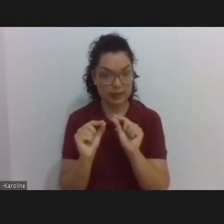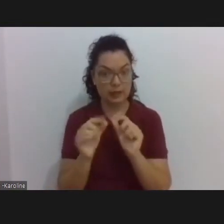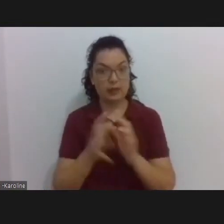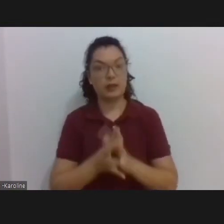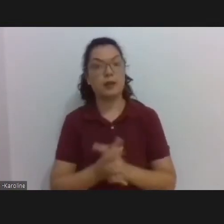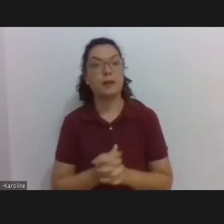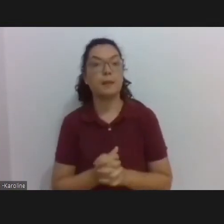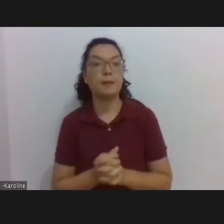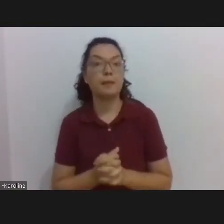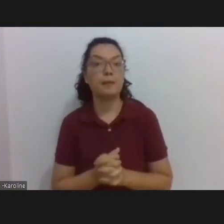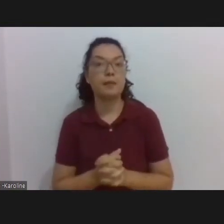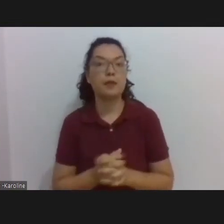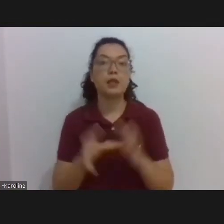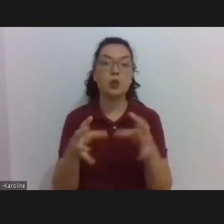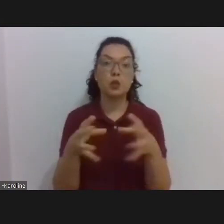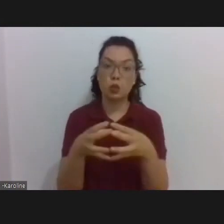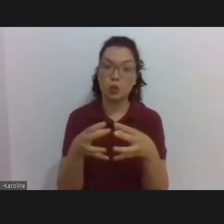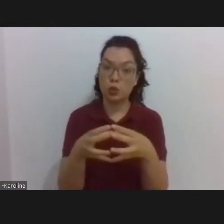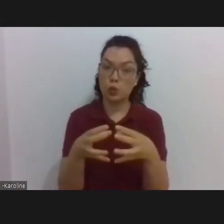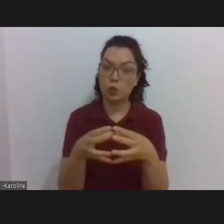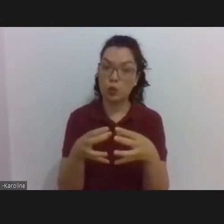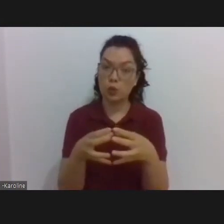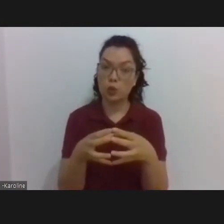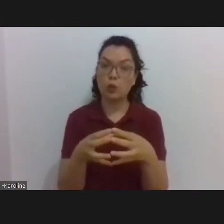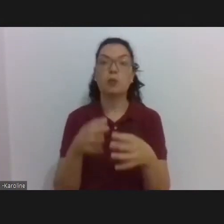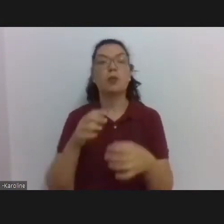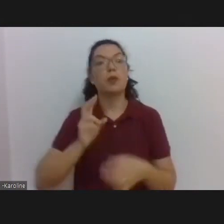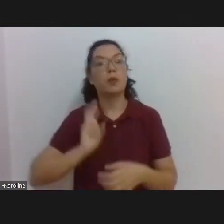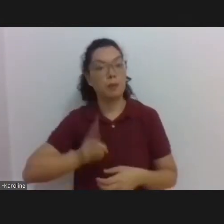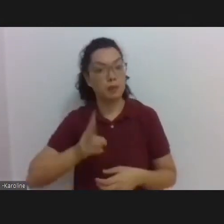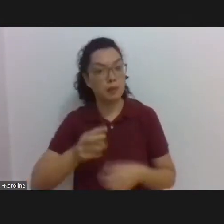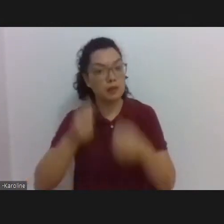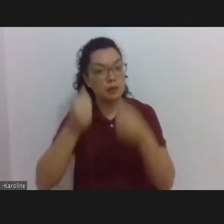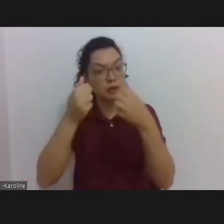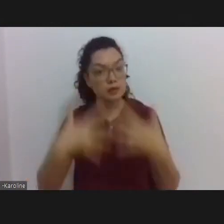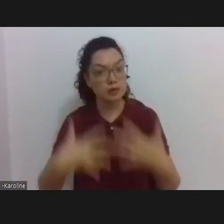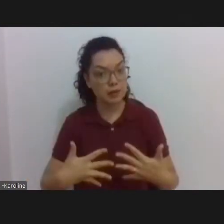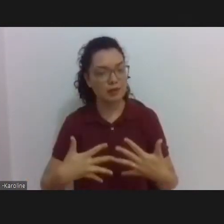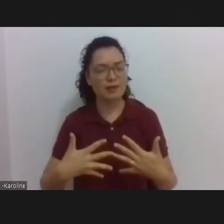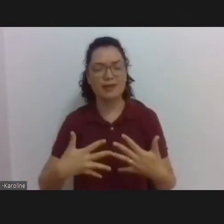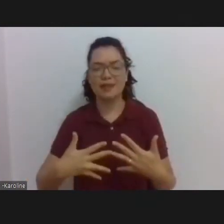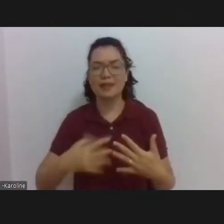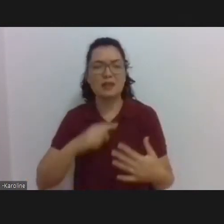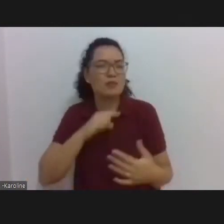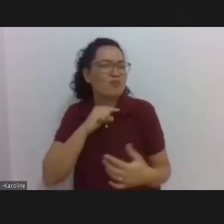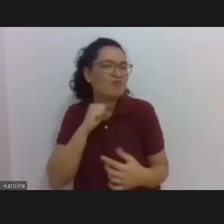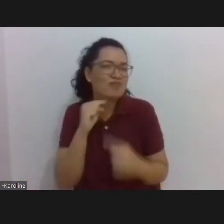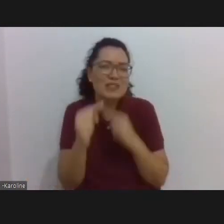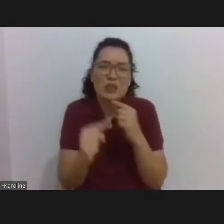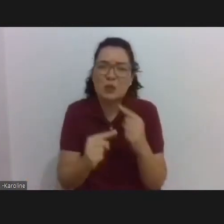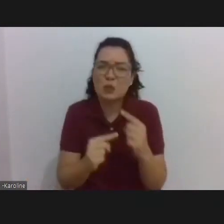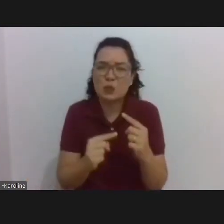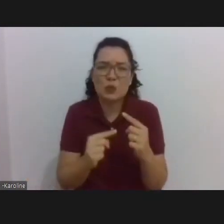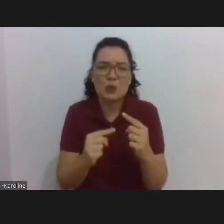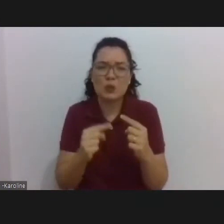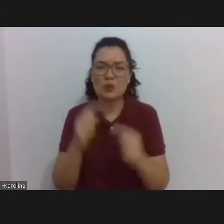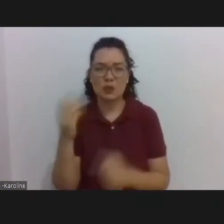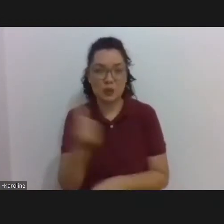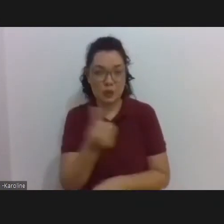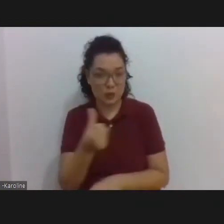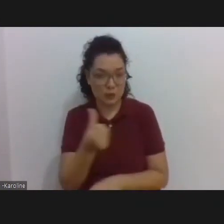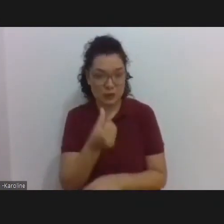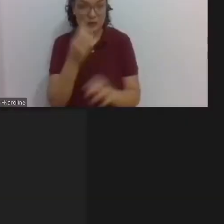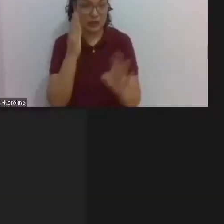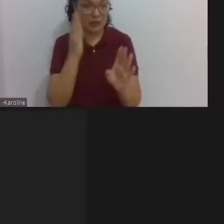pequenos grupos, devo ainda dizer que, sem dúvida alguma, o Enampar cumpriu com sua obrigação. Em